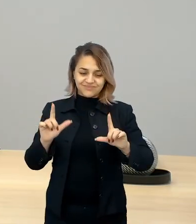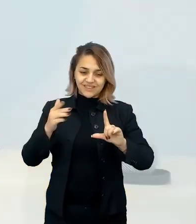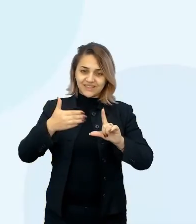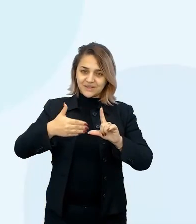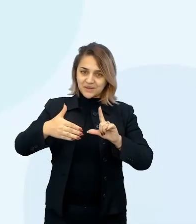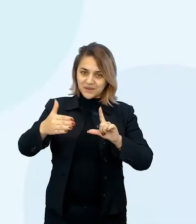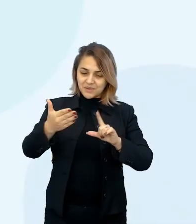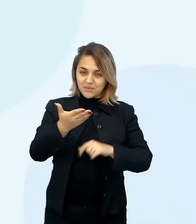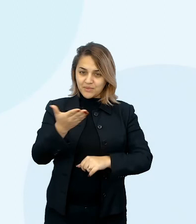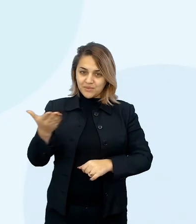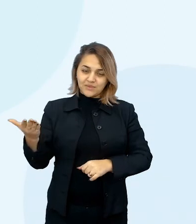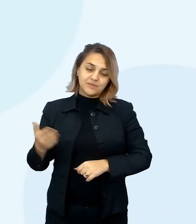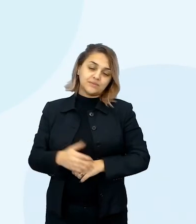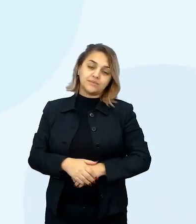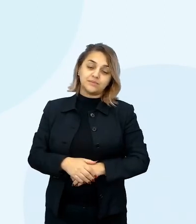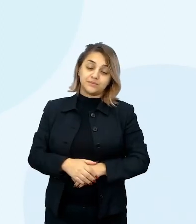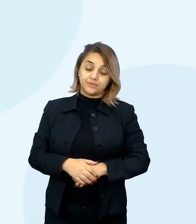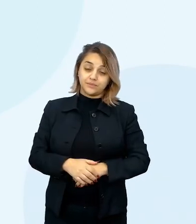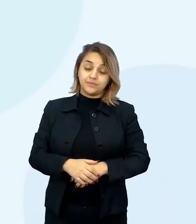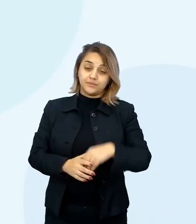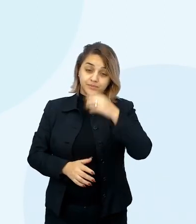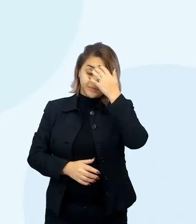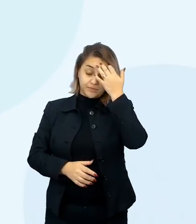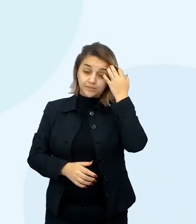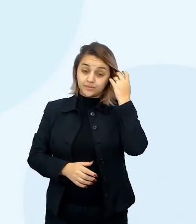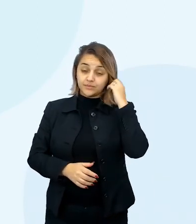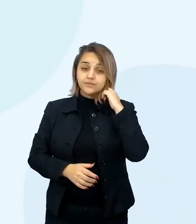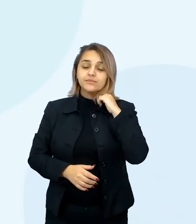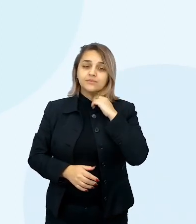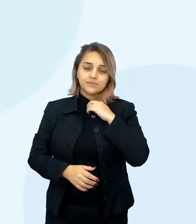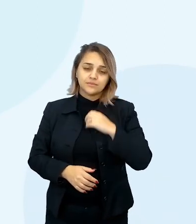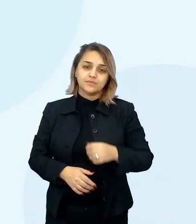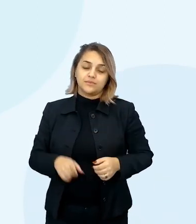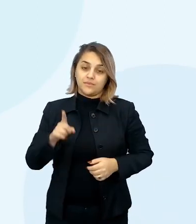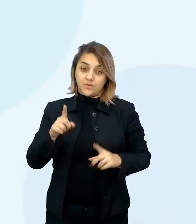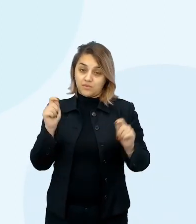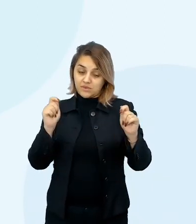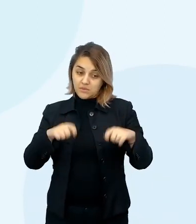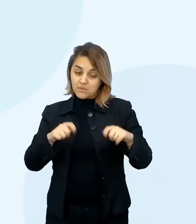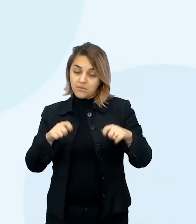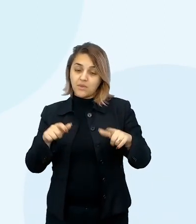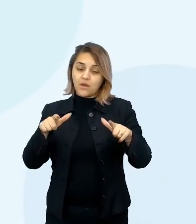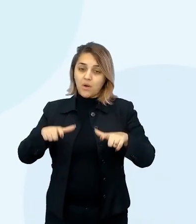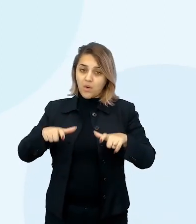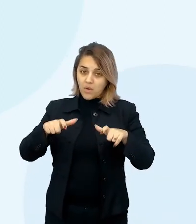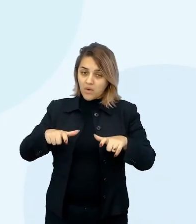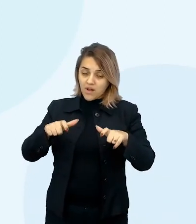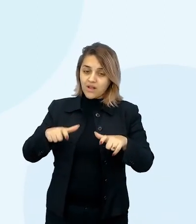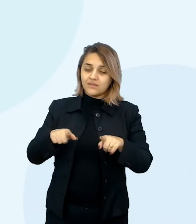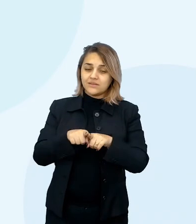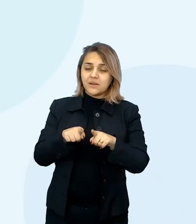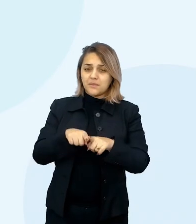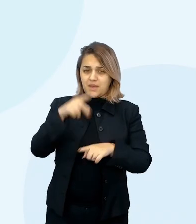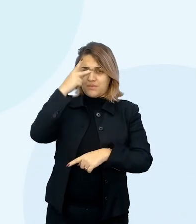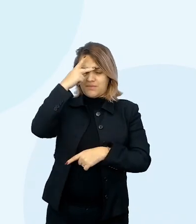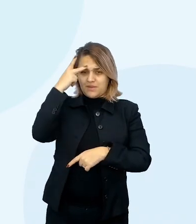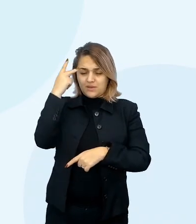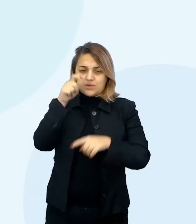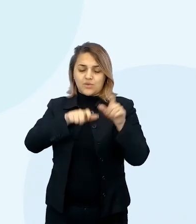vocês a serem contemplados. Como você já possui o local e as pessoas para fazer a